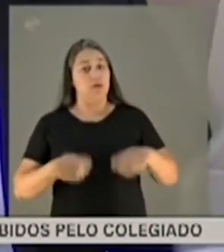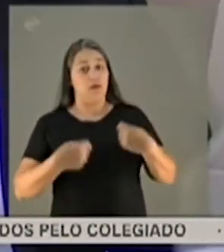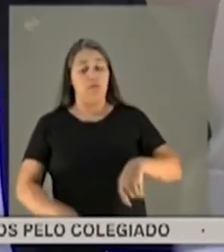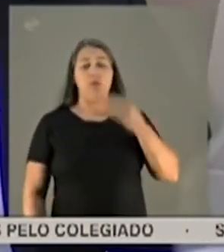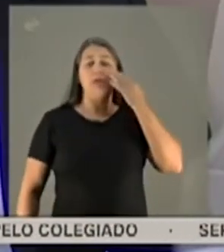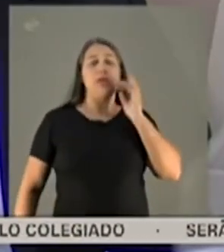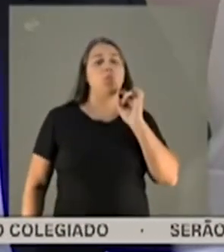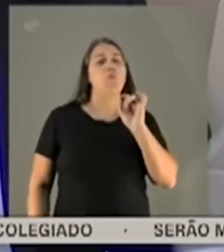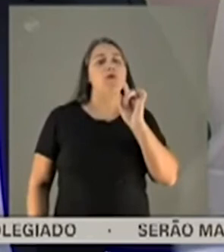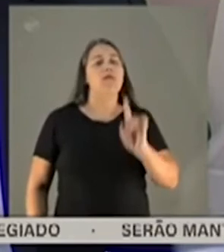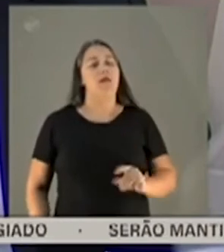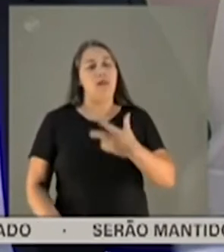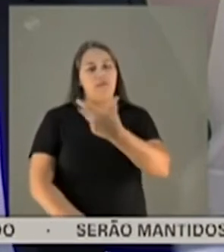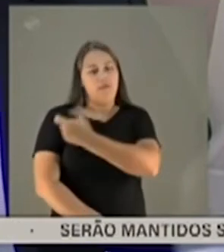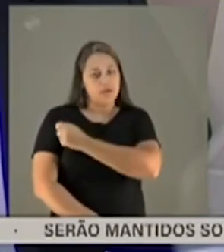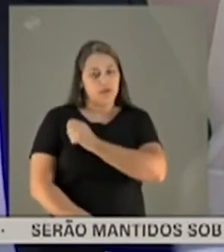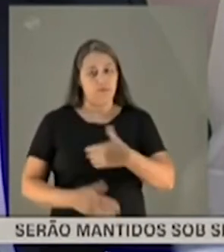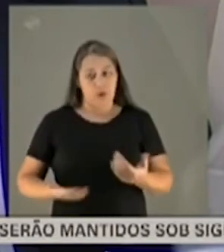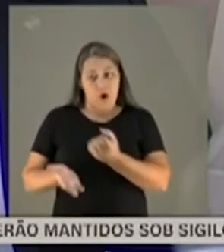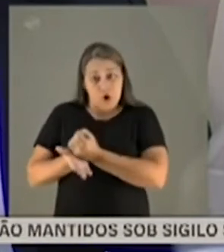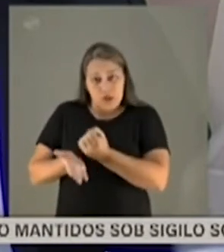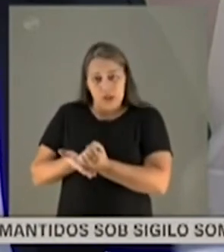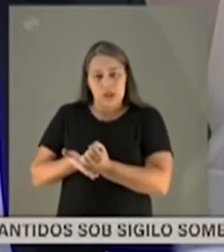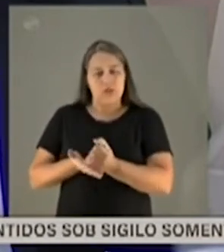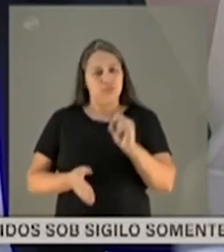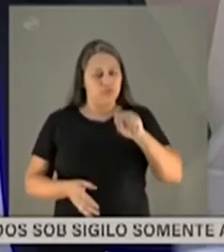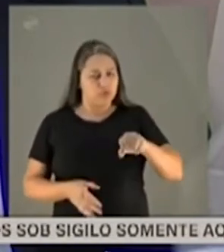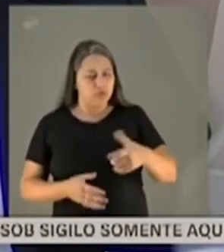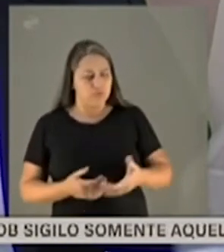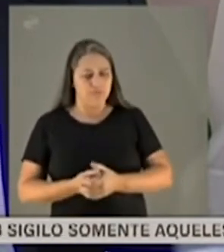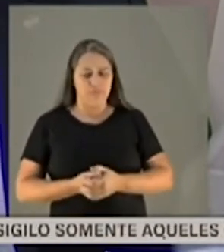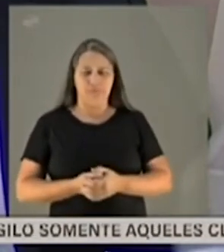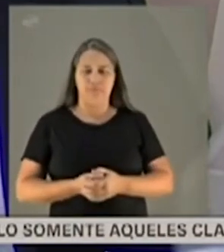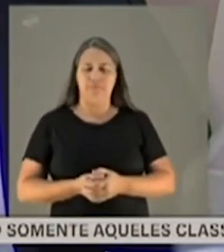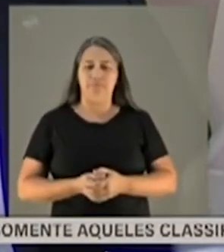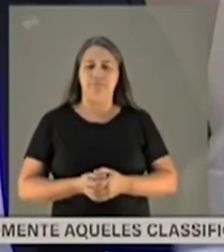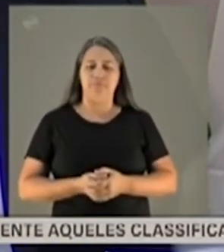E a contratualização, sim, senhor. Sim, a não. Contratualização, sim, senhor. Bem, agora,